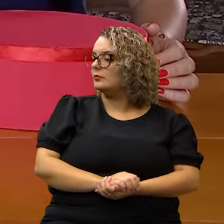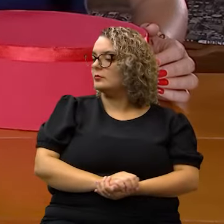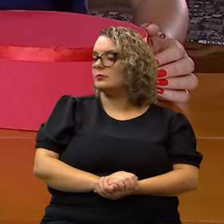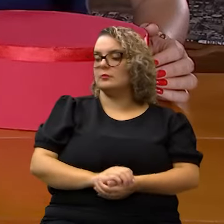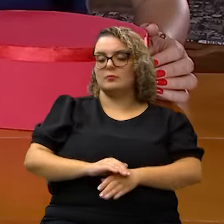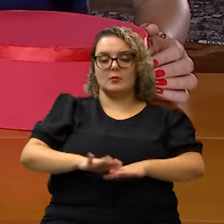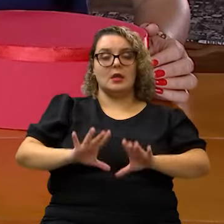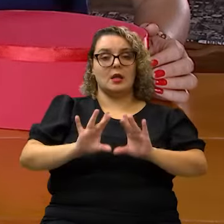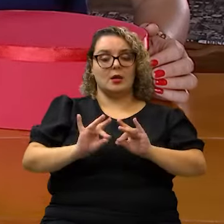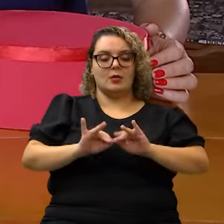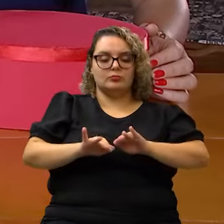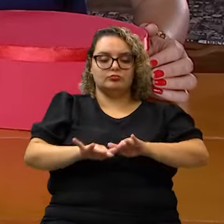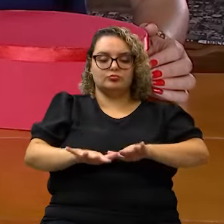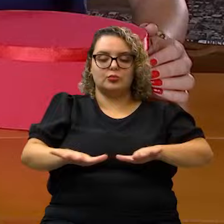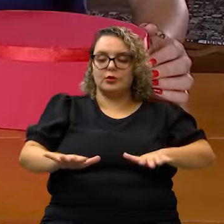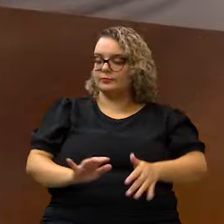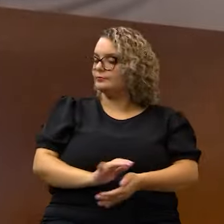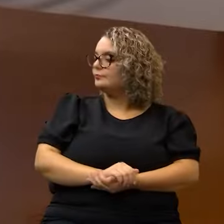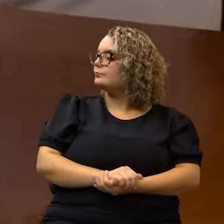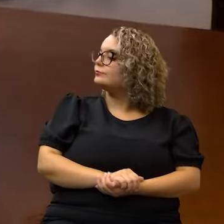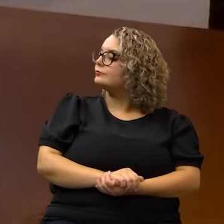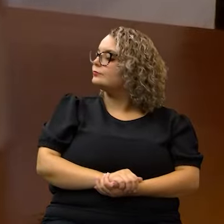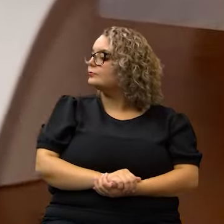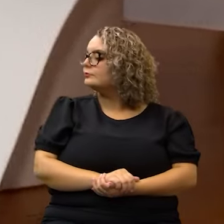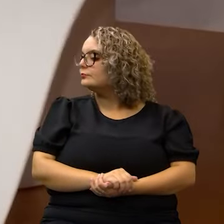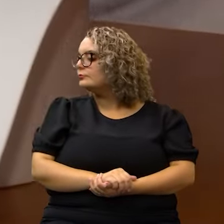Pra essa cola ceder aqui, ó.